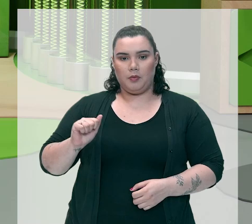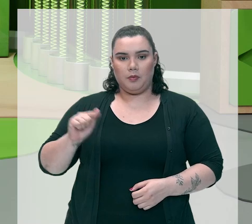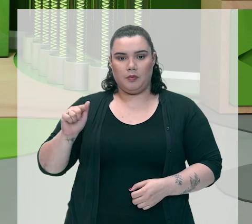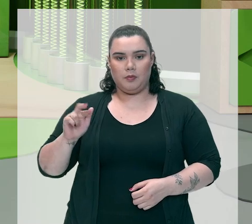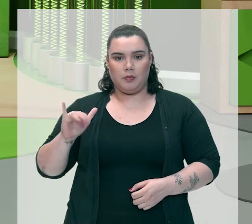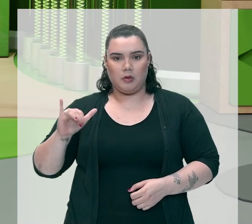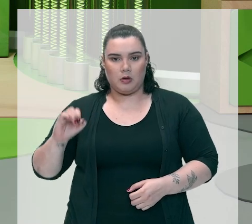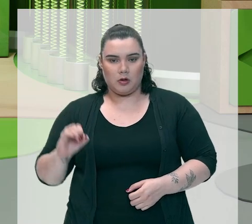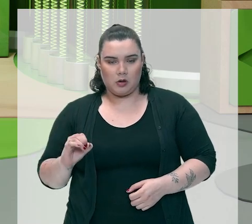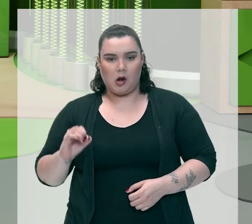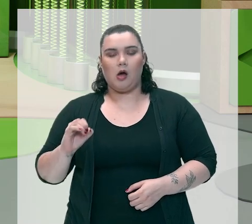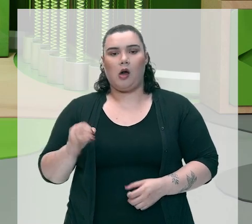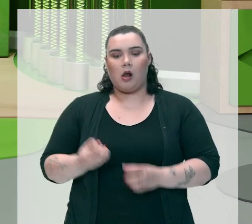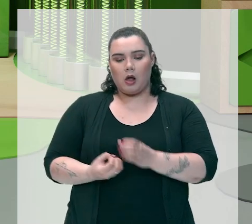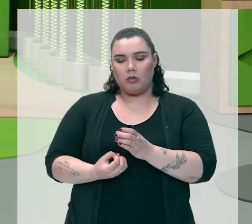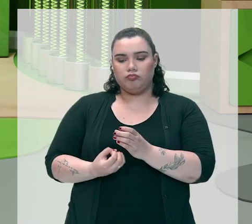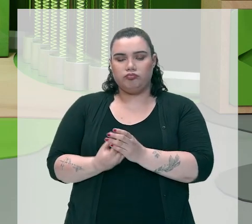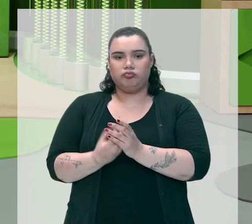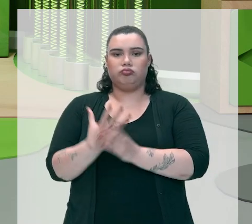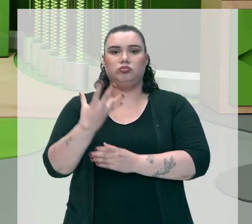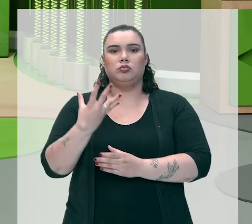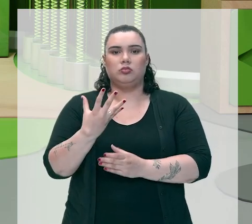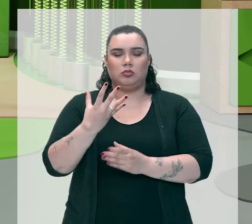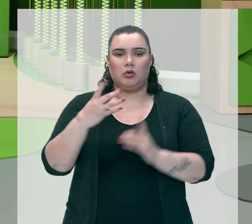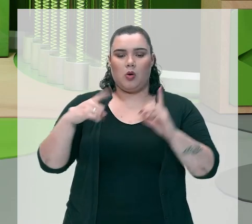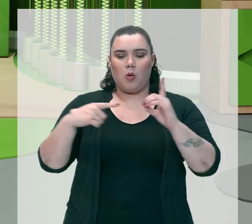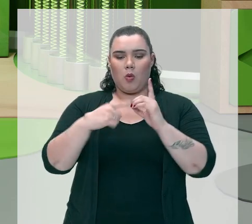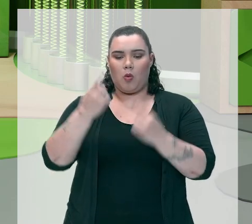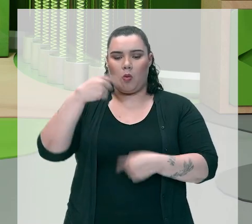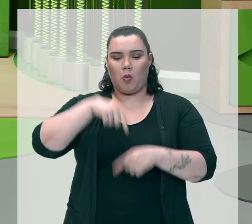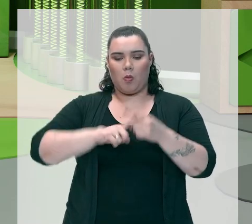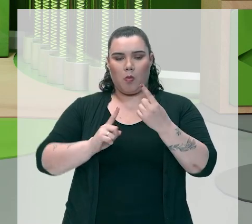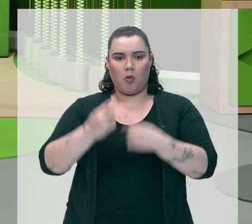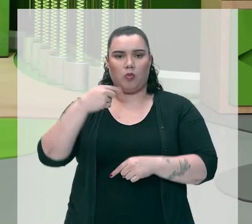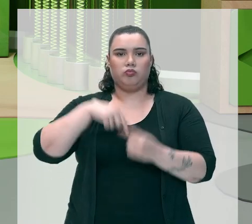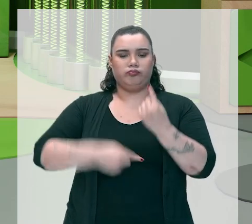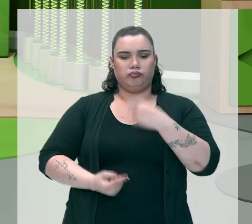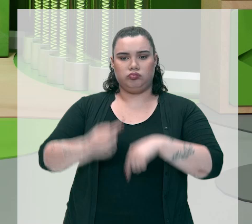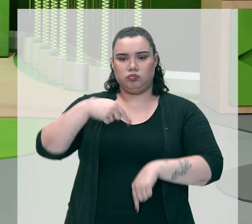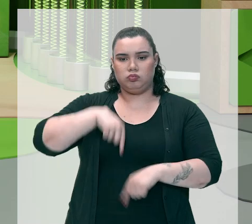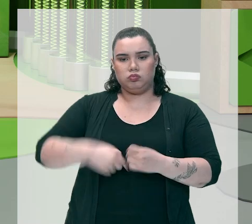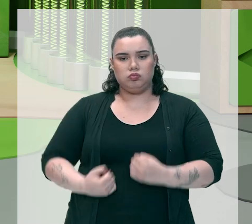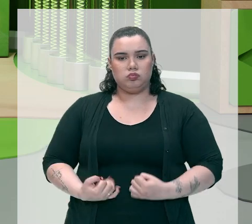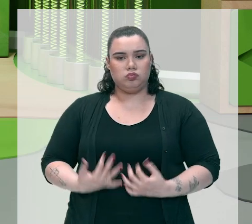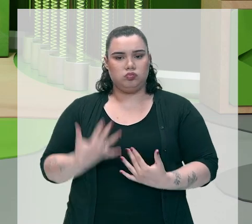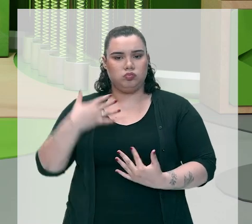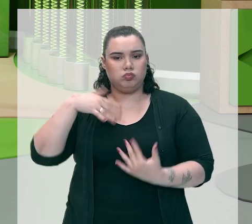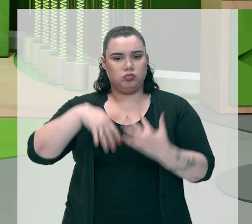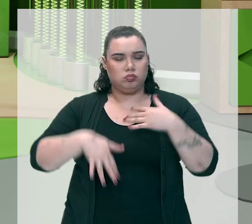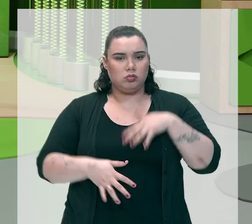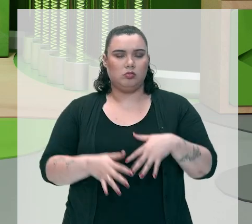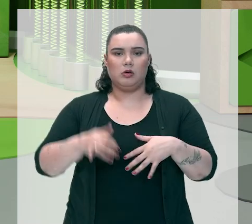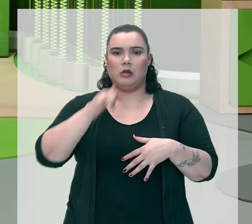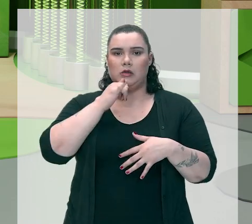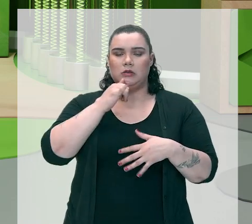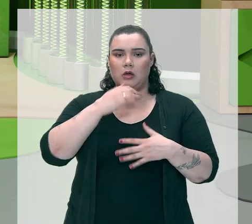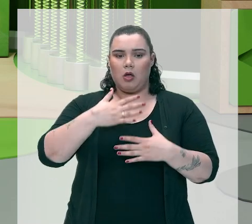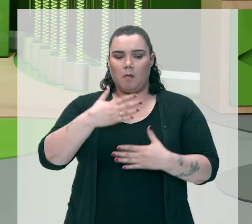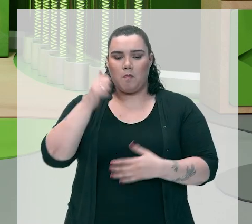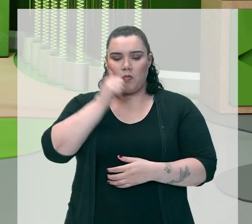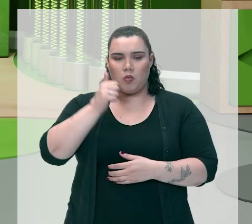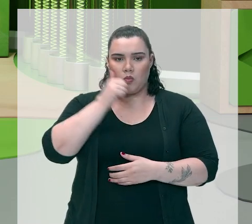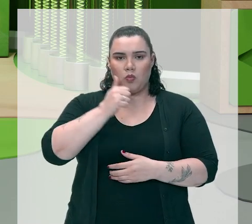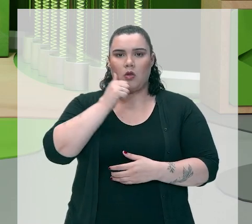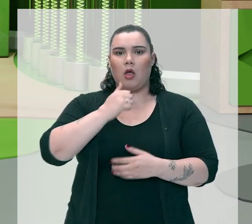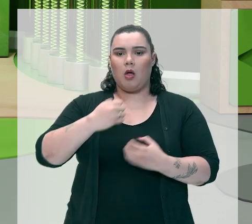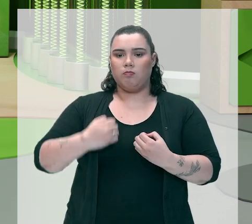vai produzir ali os hormônios responsáveis por diversas funções ali no corpo da mulher, né? O desenvolvimento dos seios, por exemplo, é